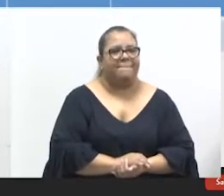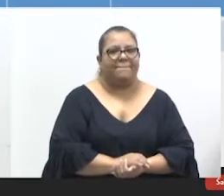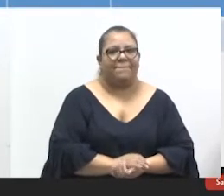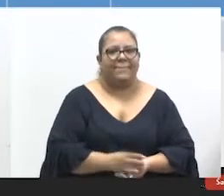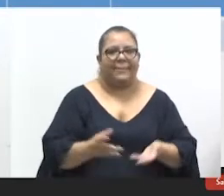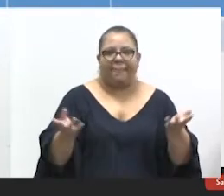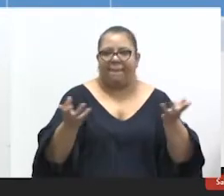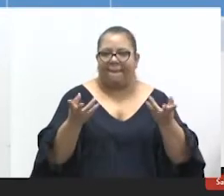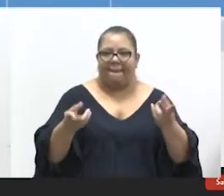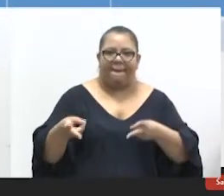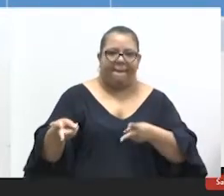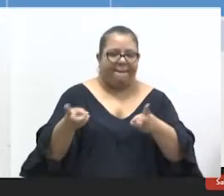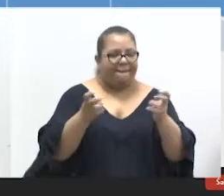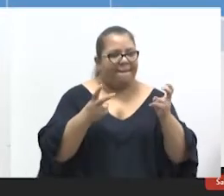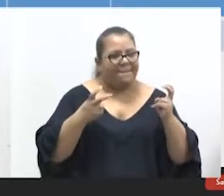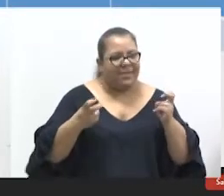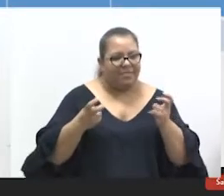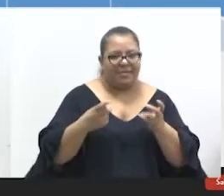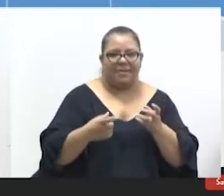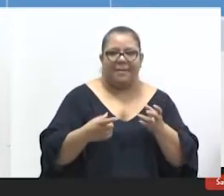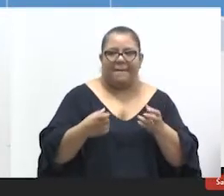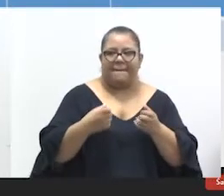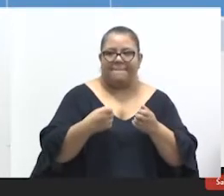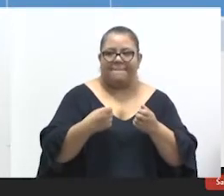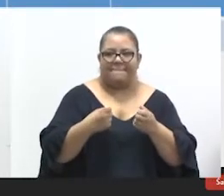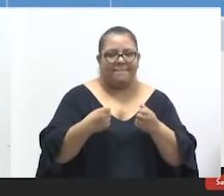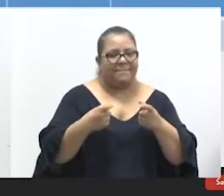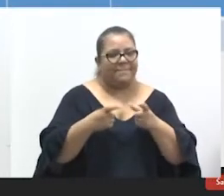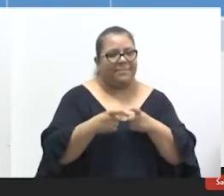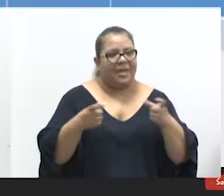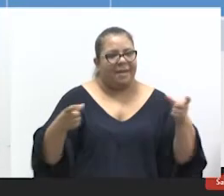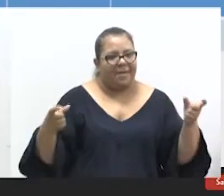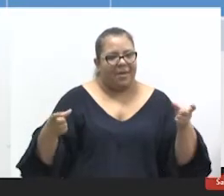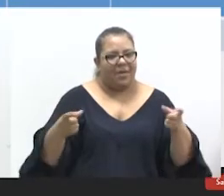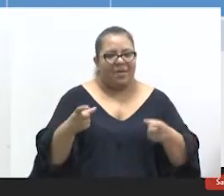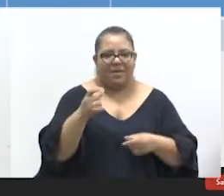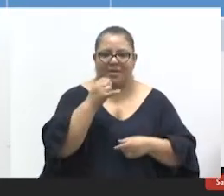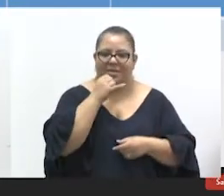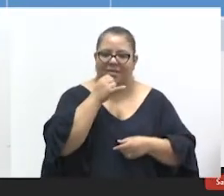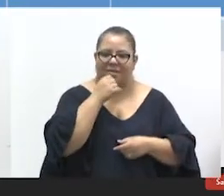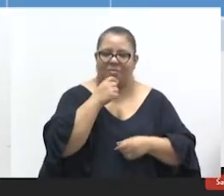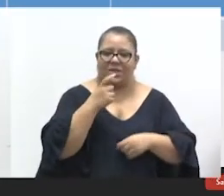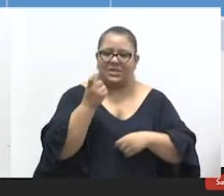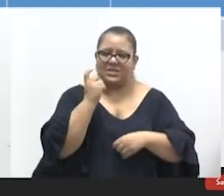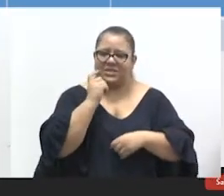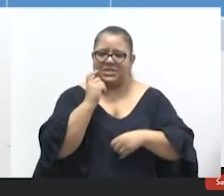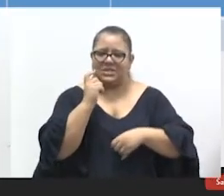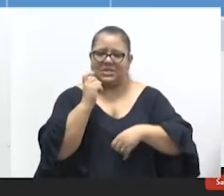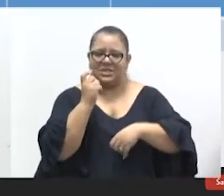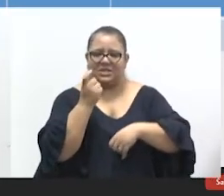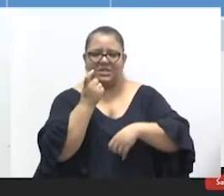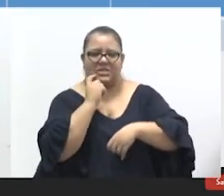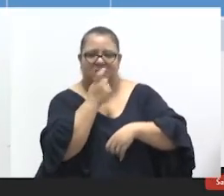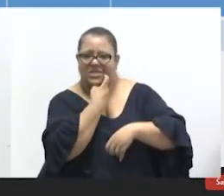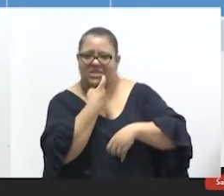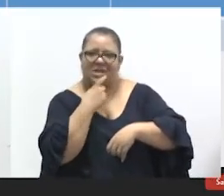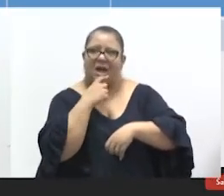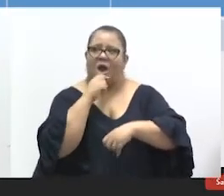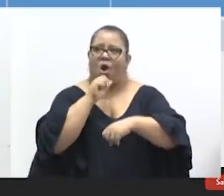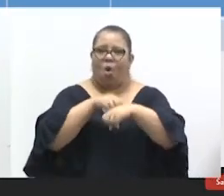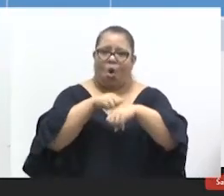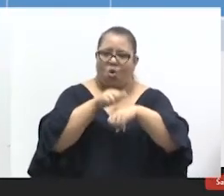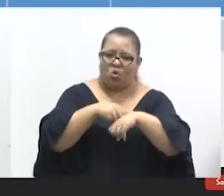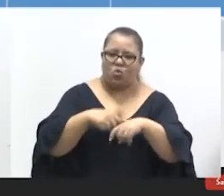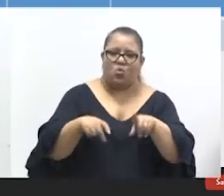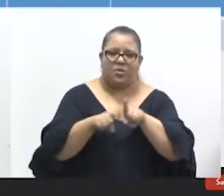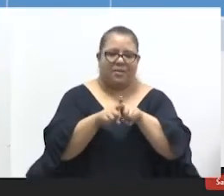percebemos naquela primeira, então, uma prevalência maior em tecidos moles e tecido ósseo, né, que é muito característico da criança, e